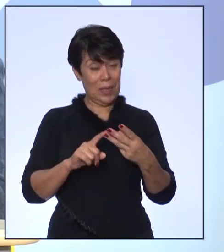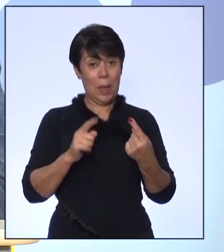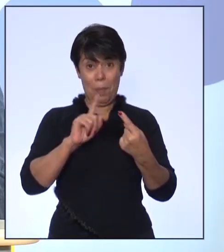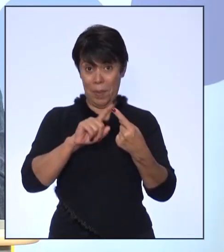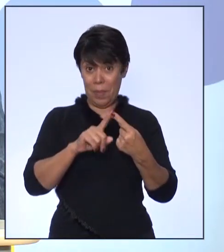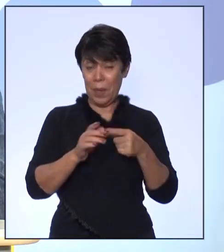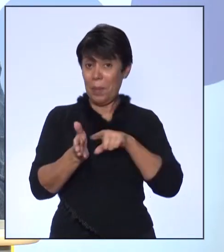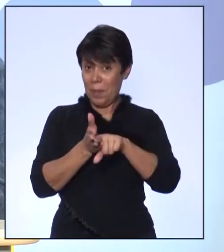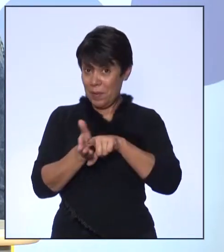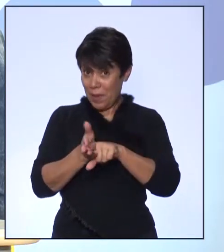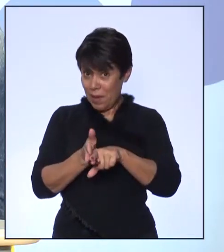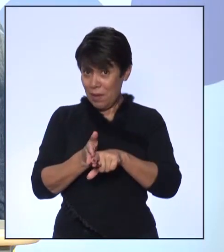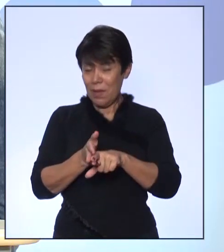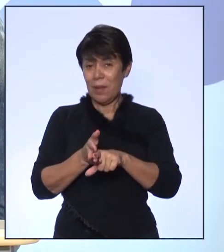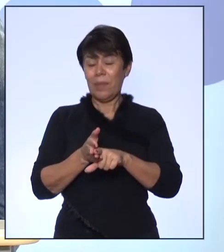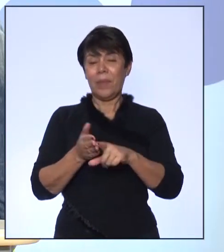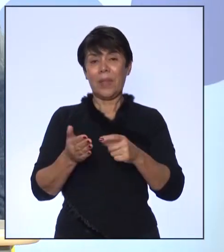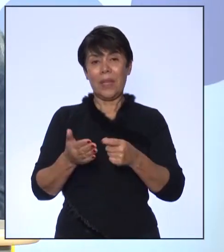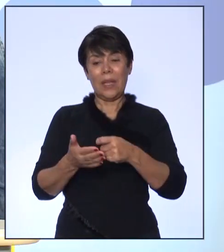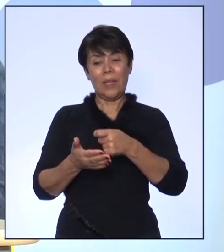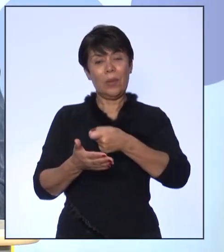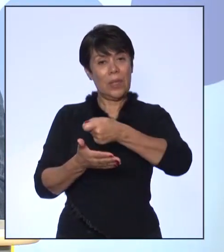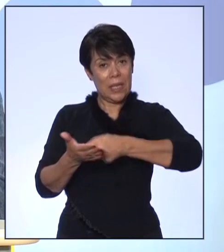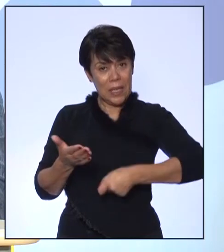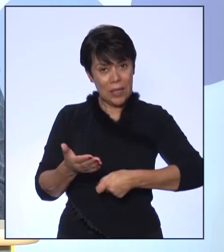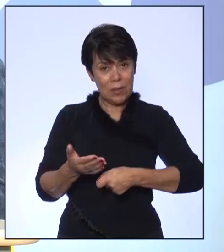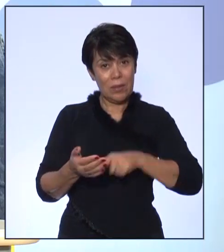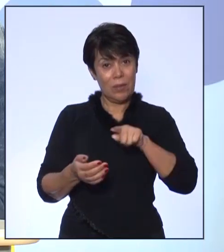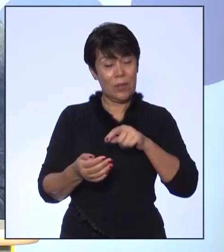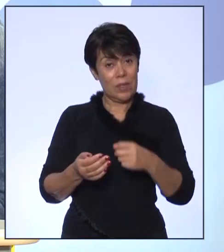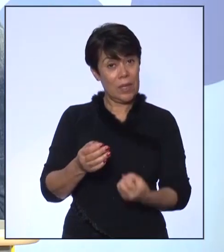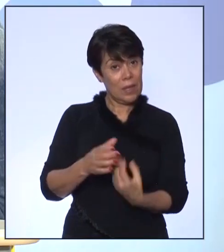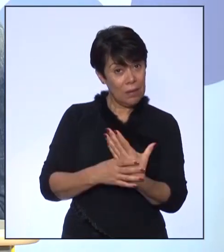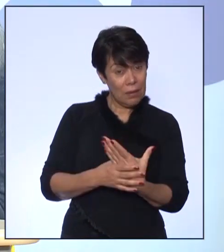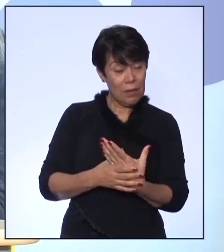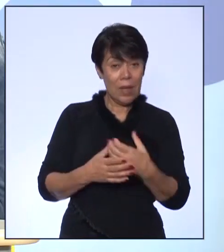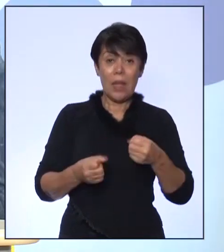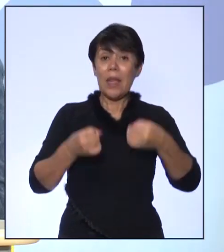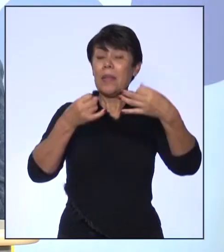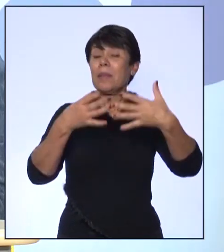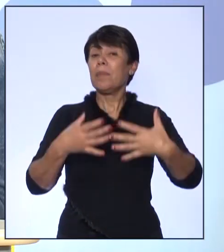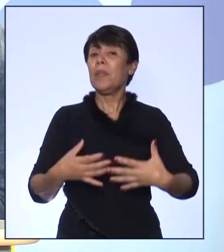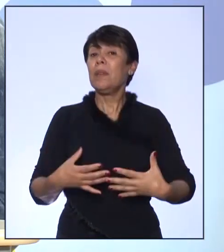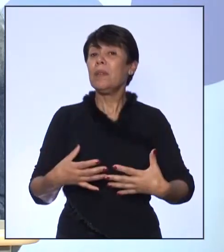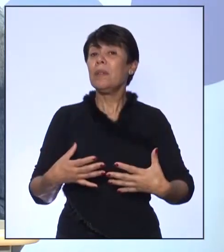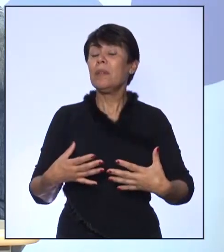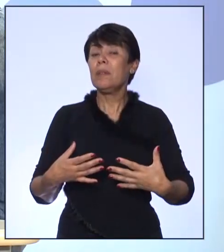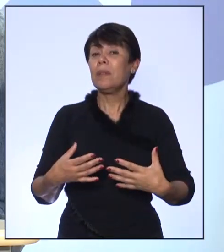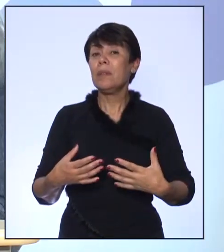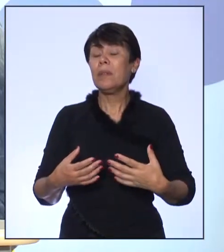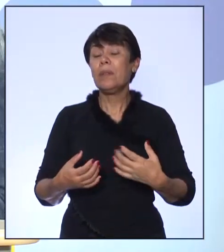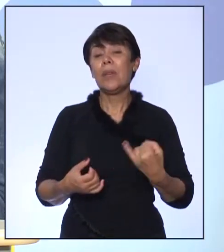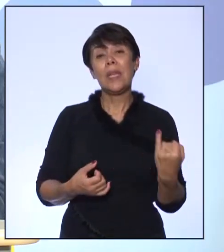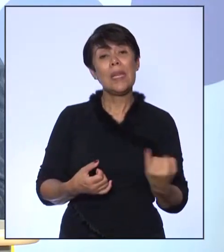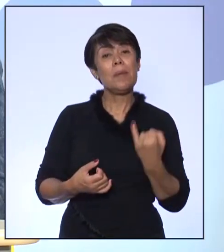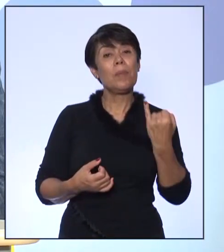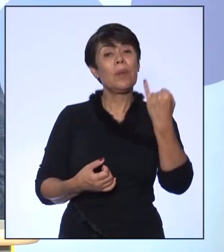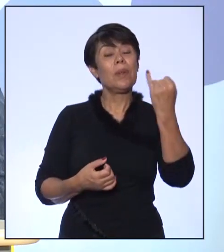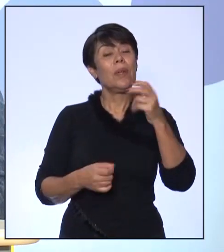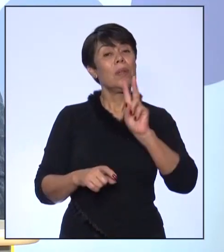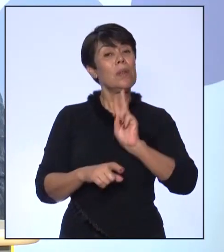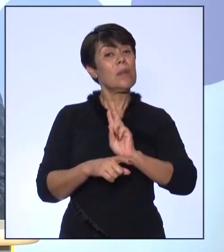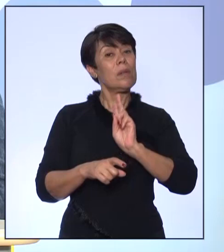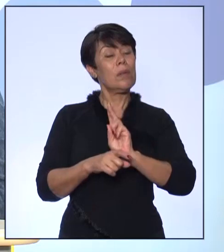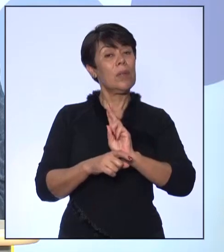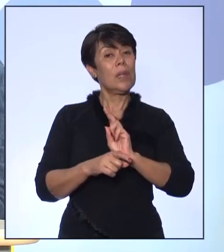pesquisa, né? A redação que você fará, onde você explicará para nós a importância de se preservar o